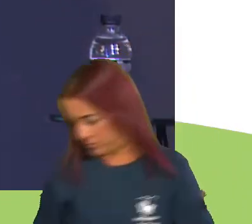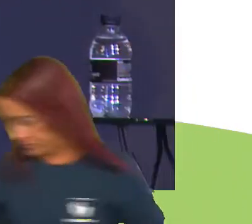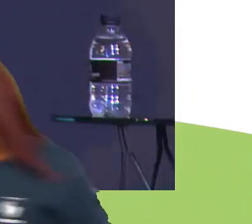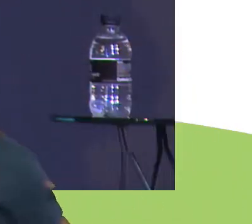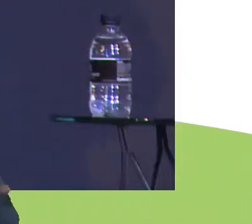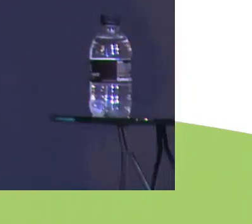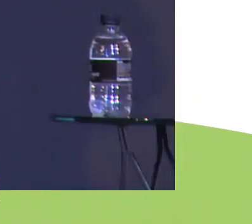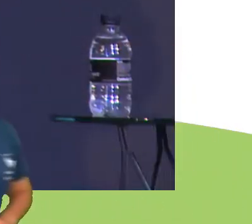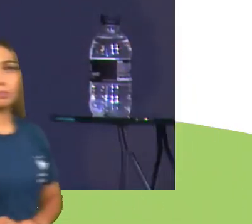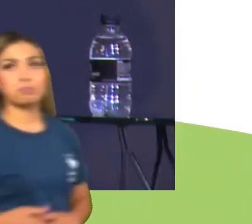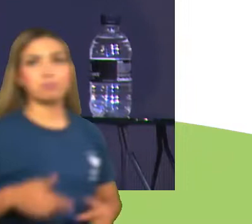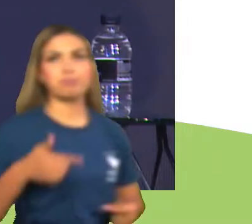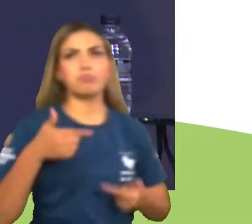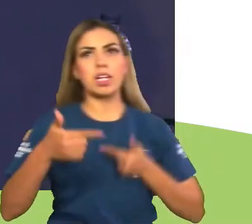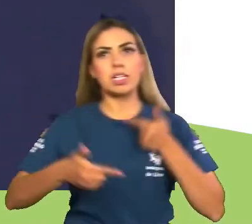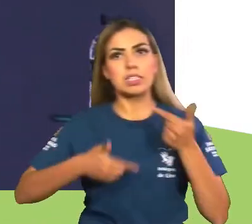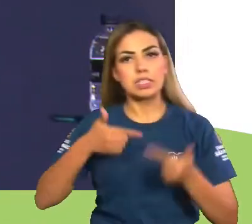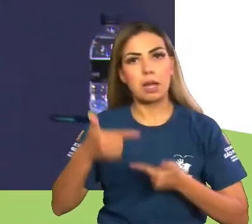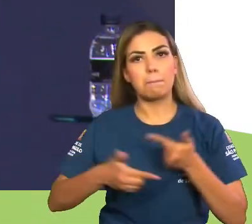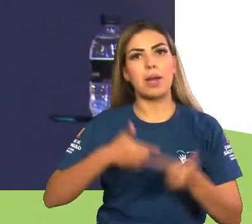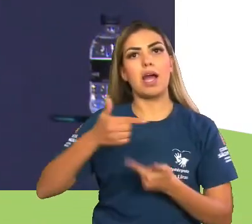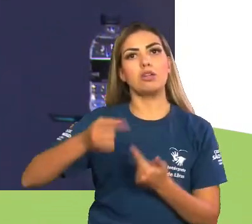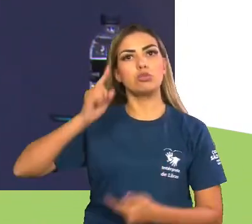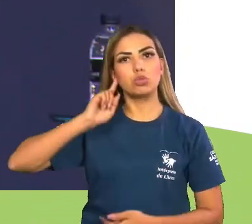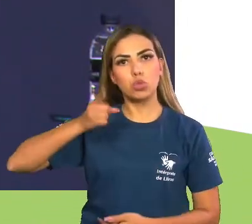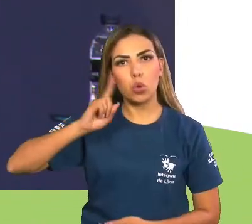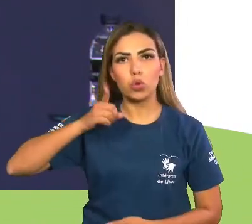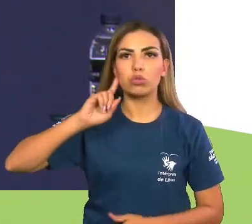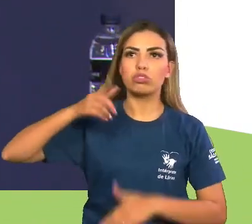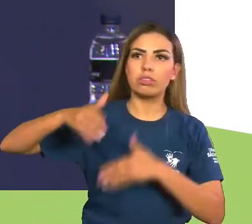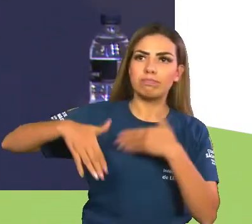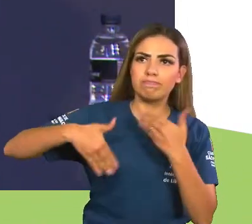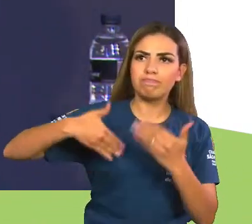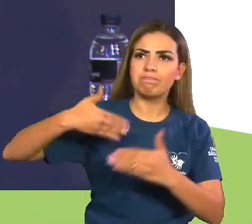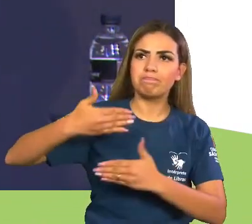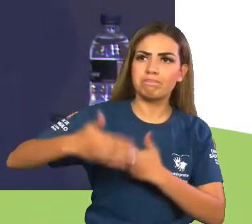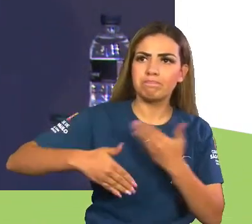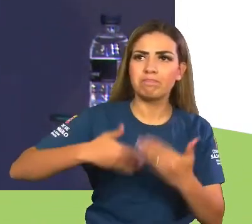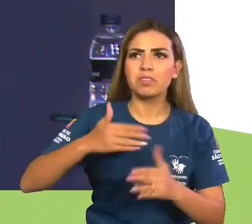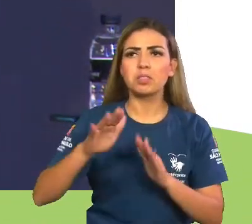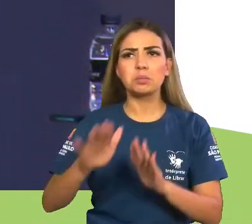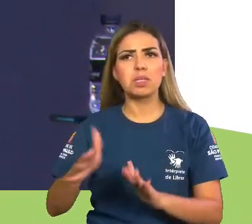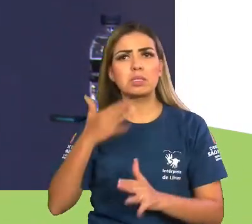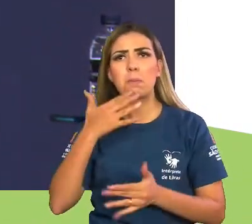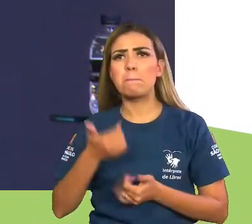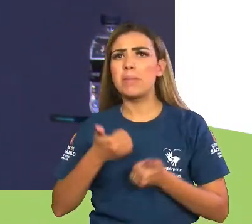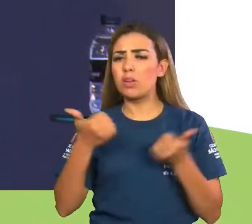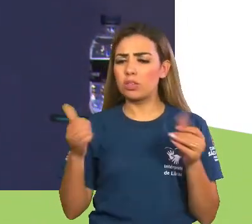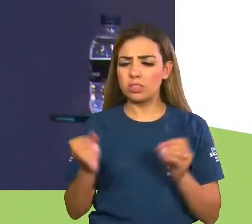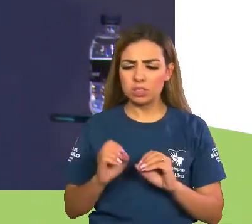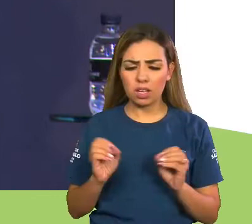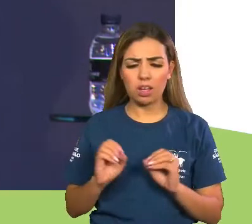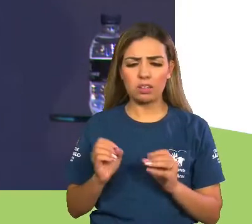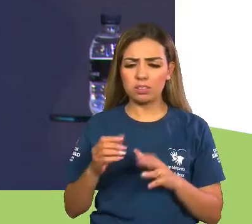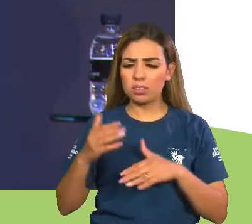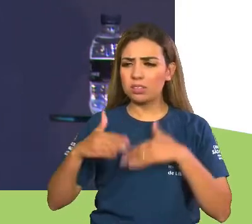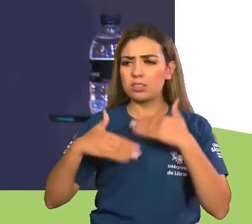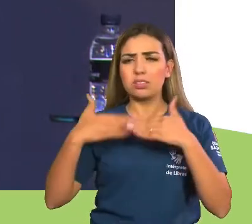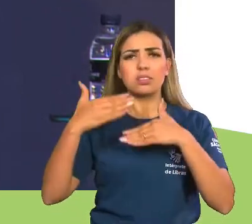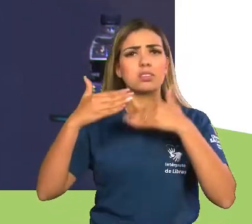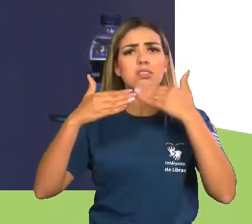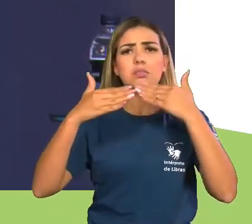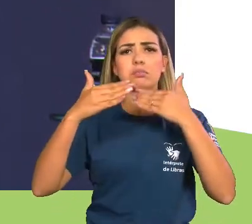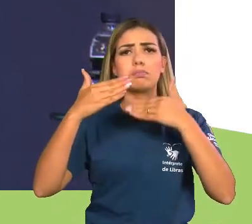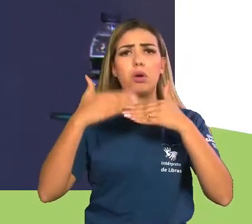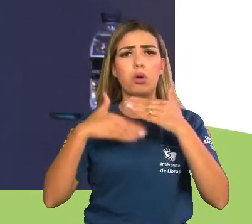diário, minucioso, e ela não melhora, ela piora. É